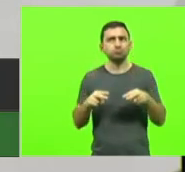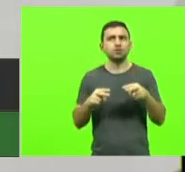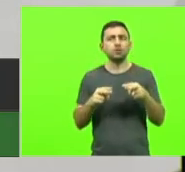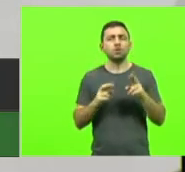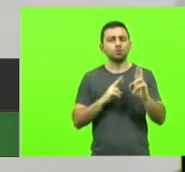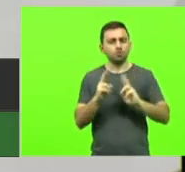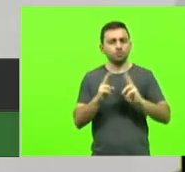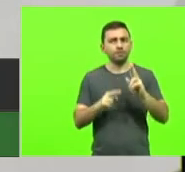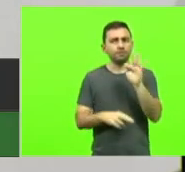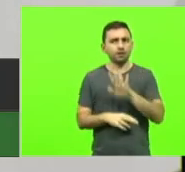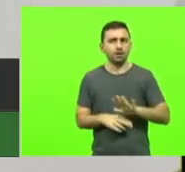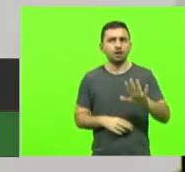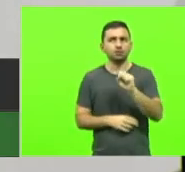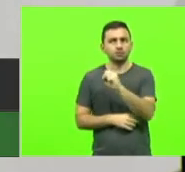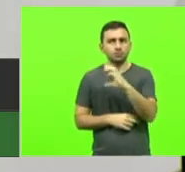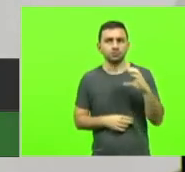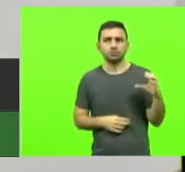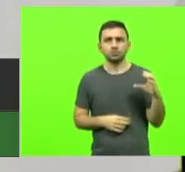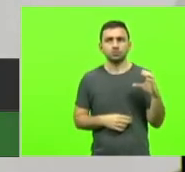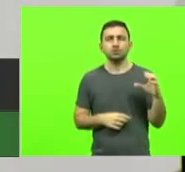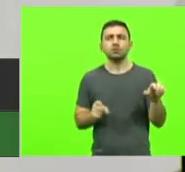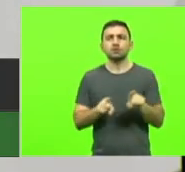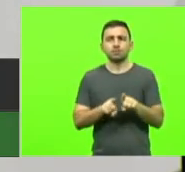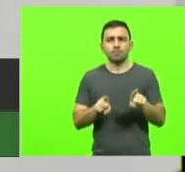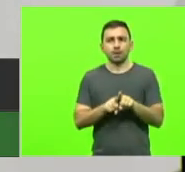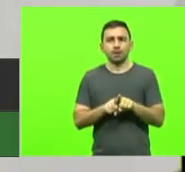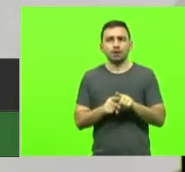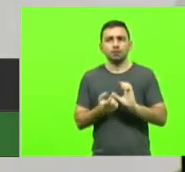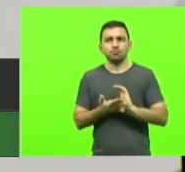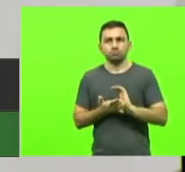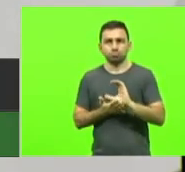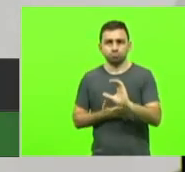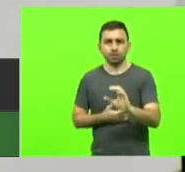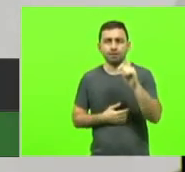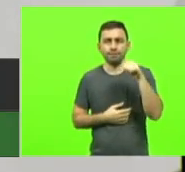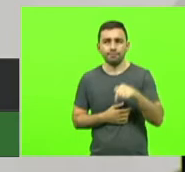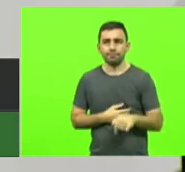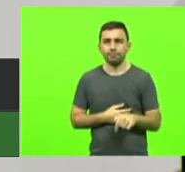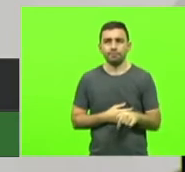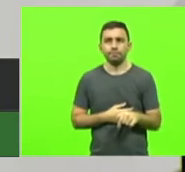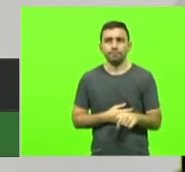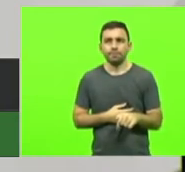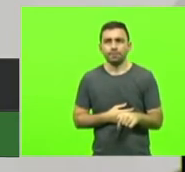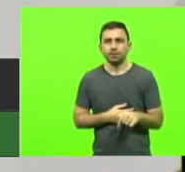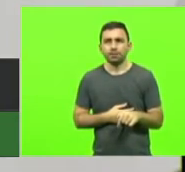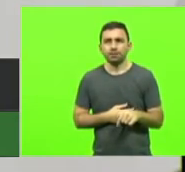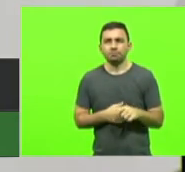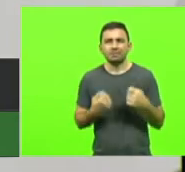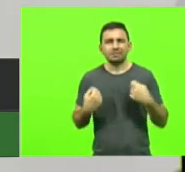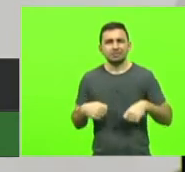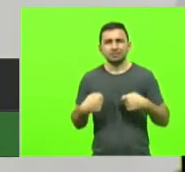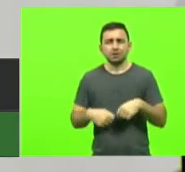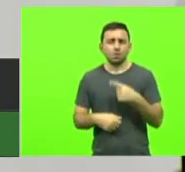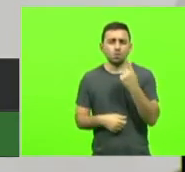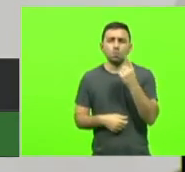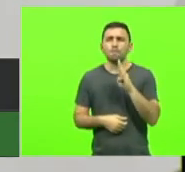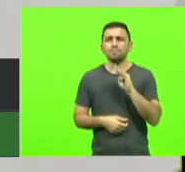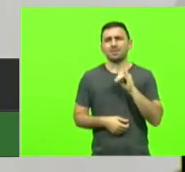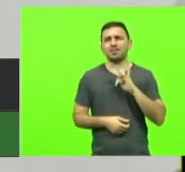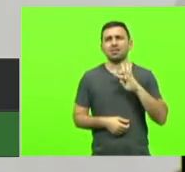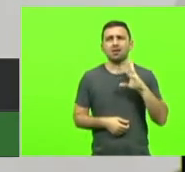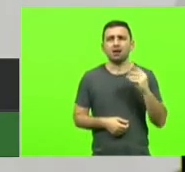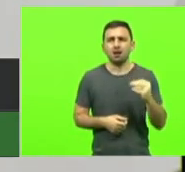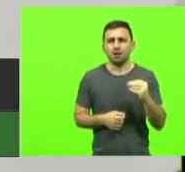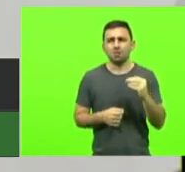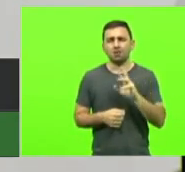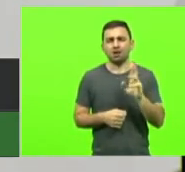federais de Santa Catarina e que também aporte aqui pelo menos R$1 bilhão a mais